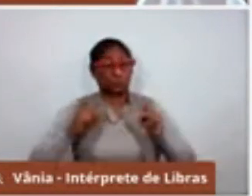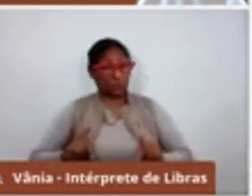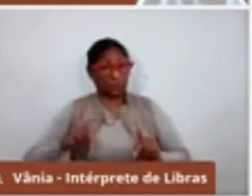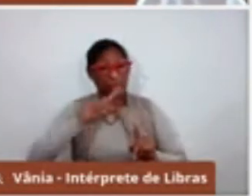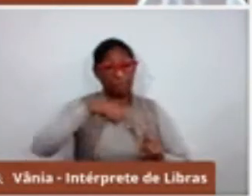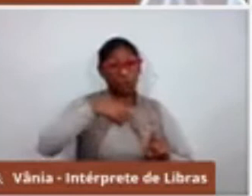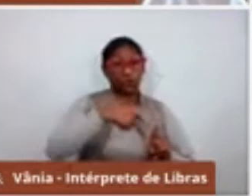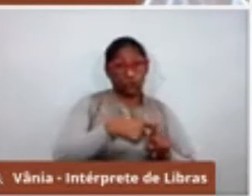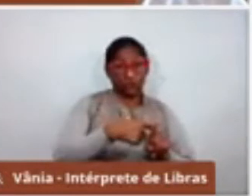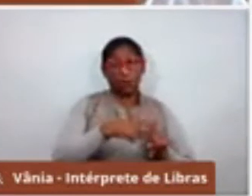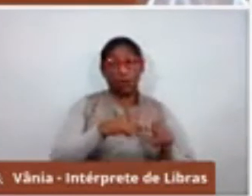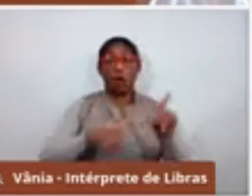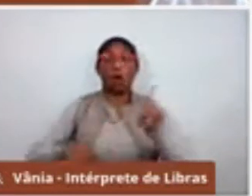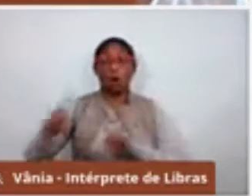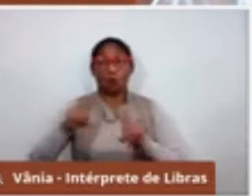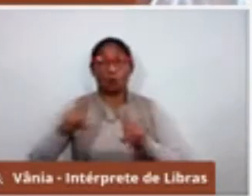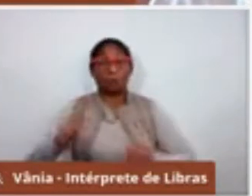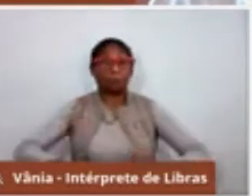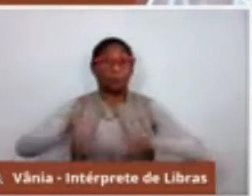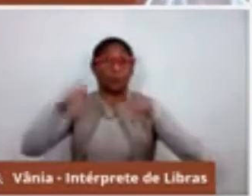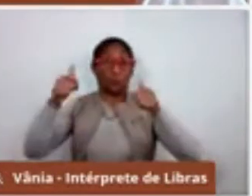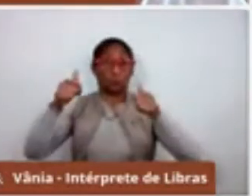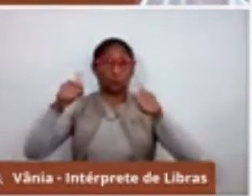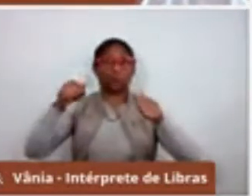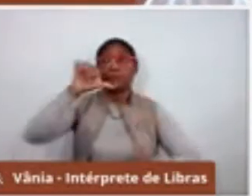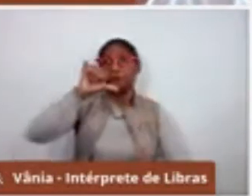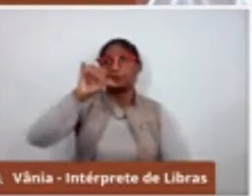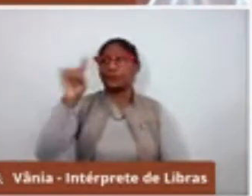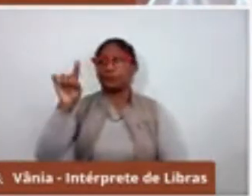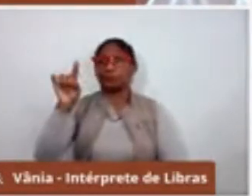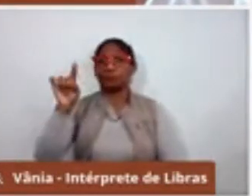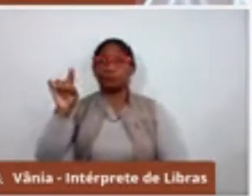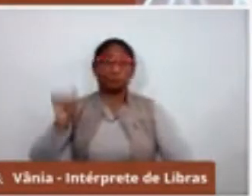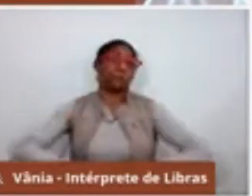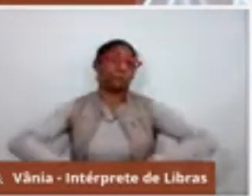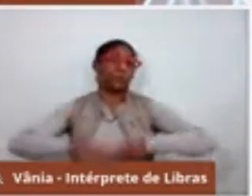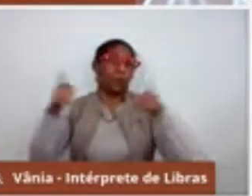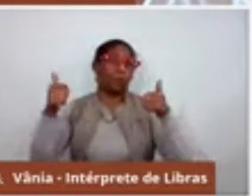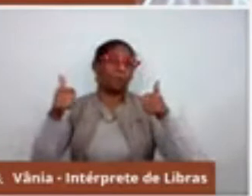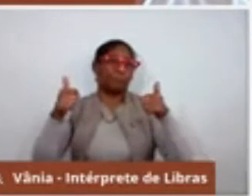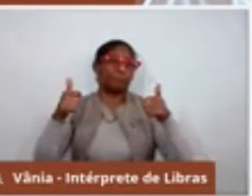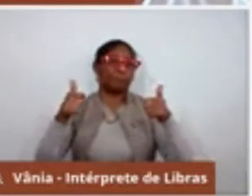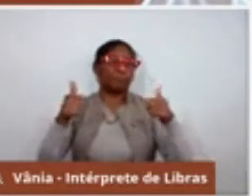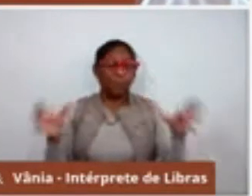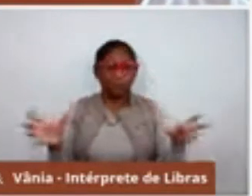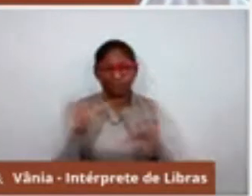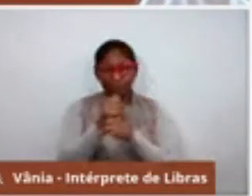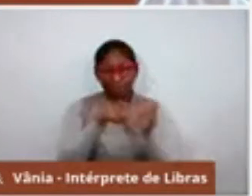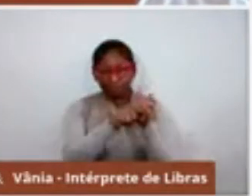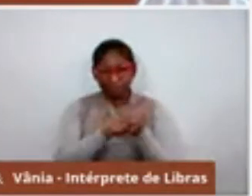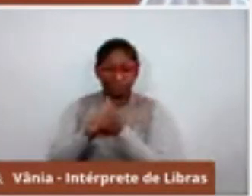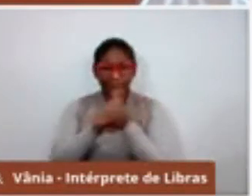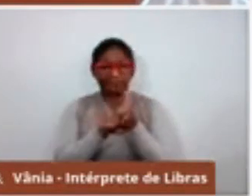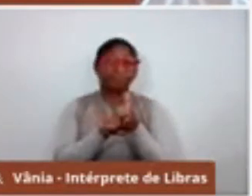casos já recuperados, são 29 casos ativos para 99 casos já recuperados. Então, esses dados agregados, né, nos fizeram dar